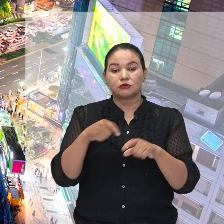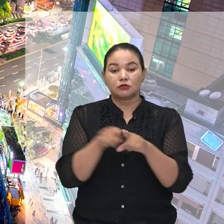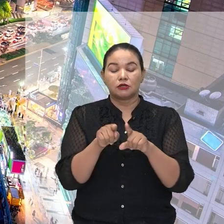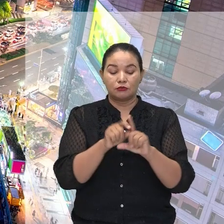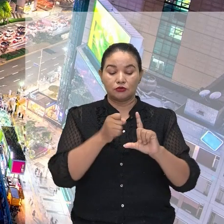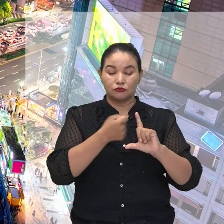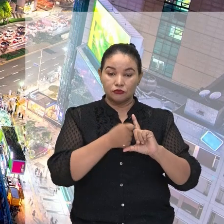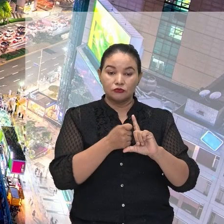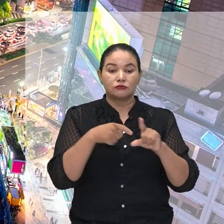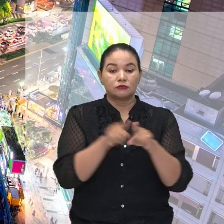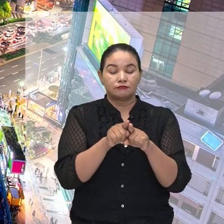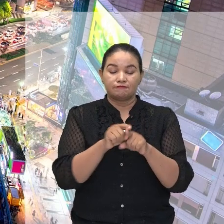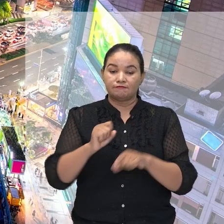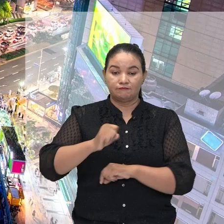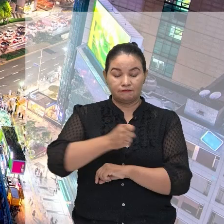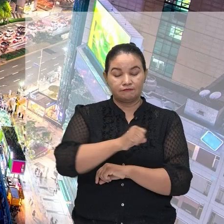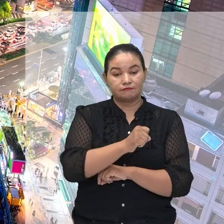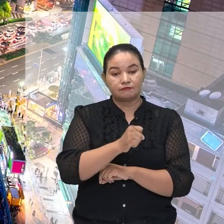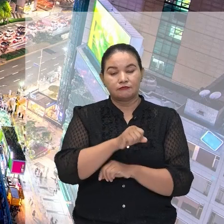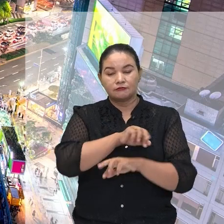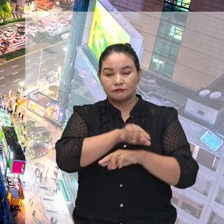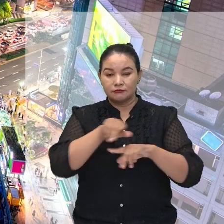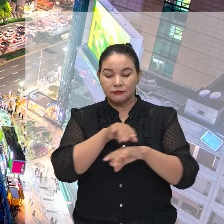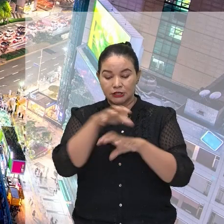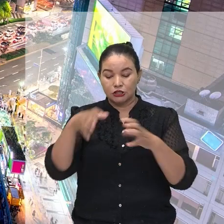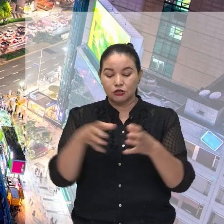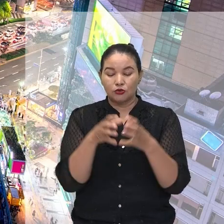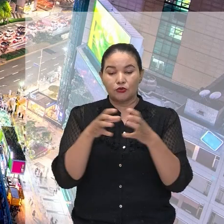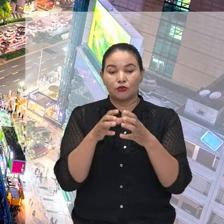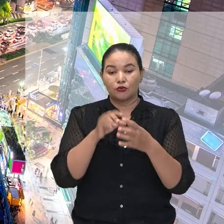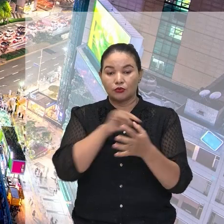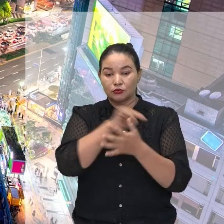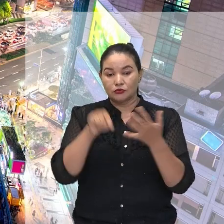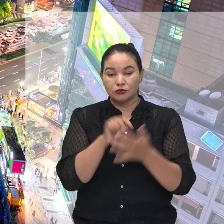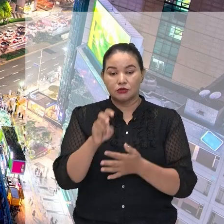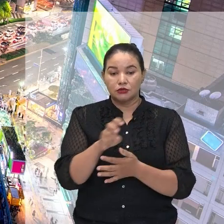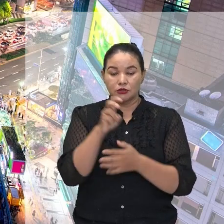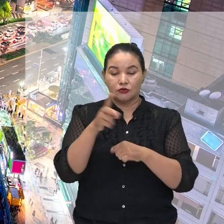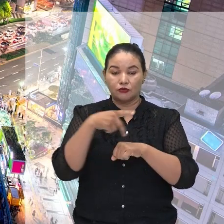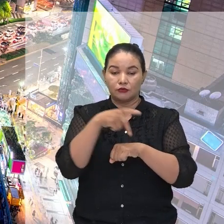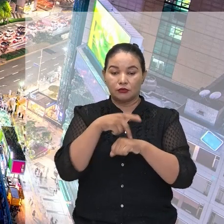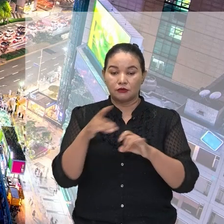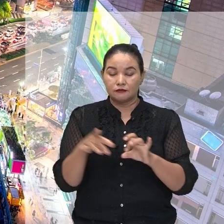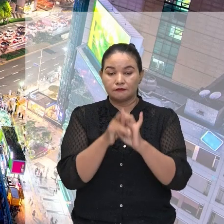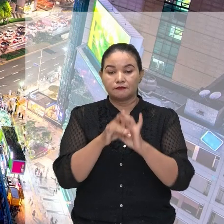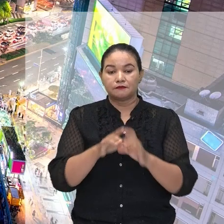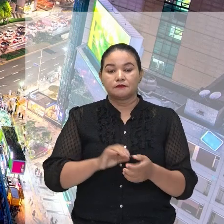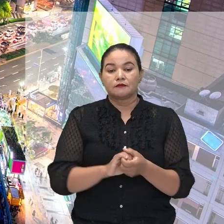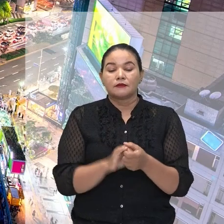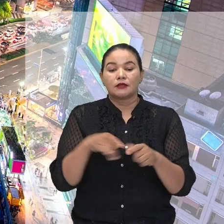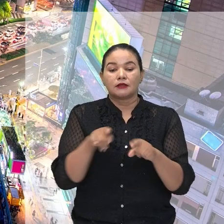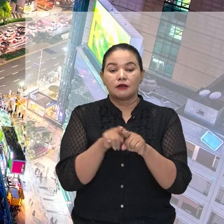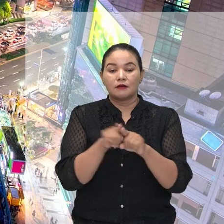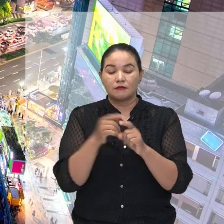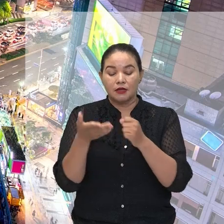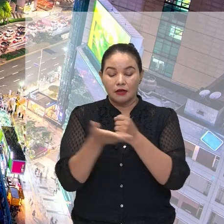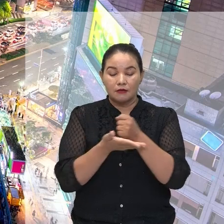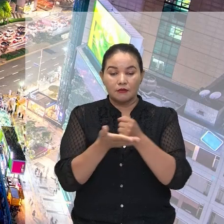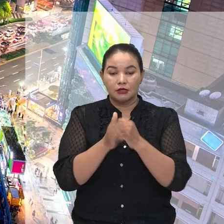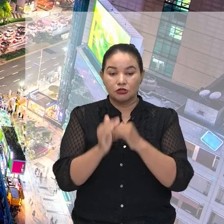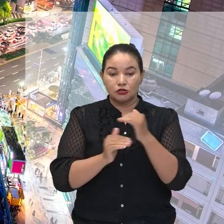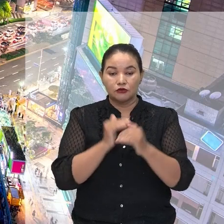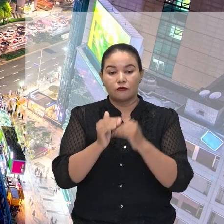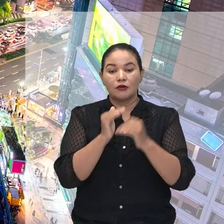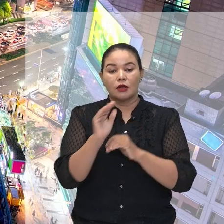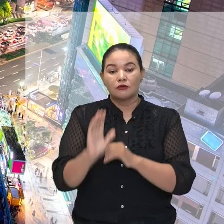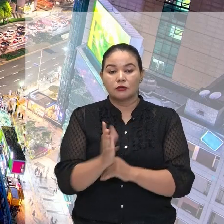com Taiwan, formando aí os tigres asiáticos. Agora, na base desse desenvolvimento, aí vai